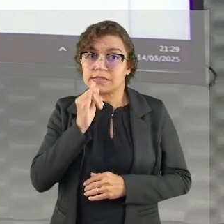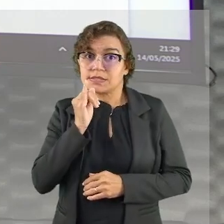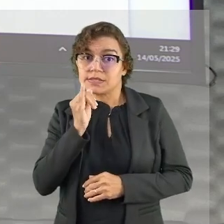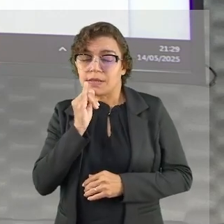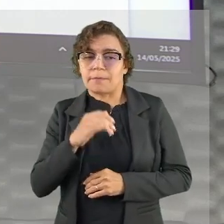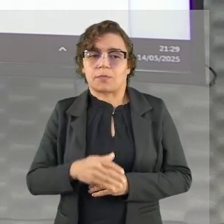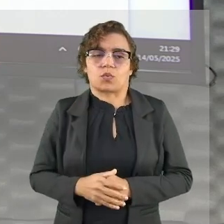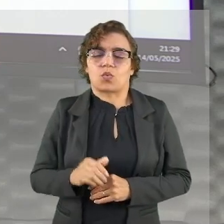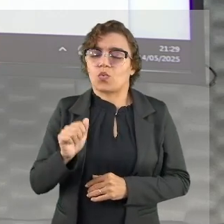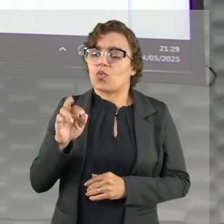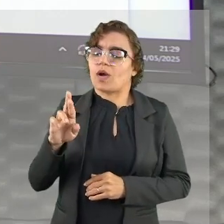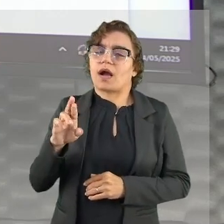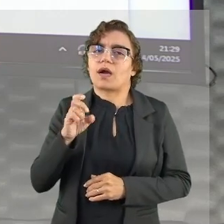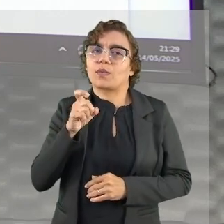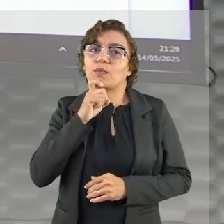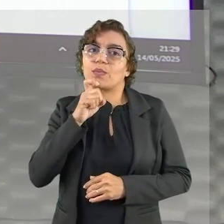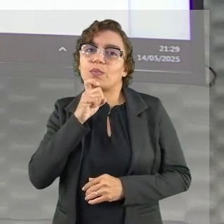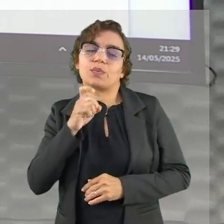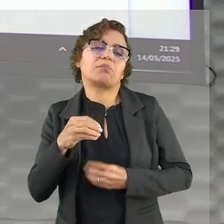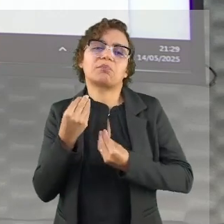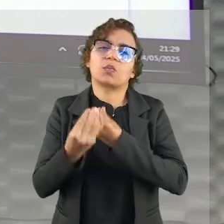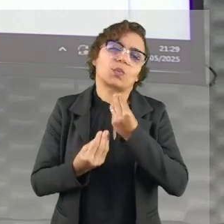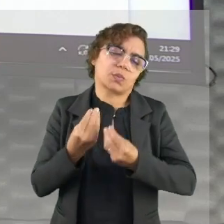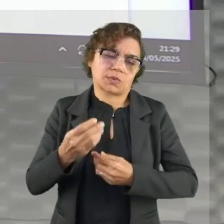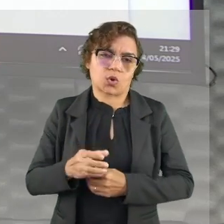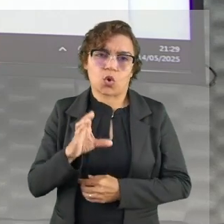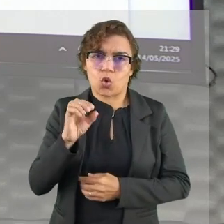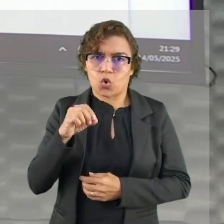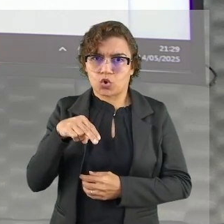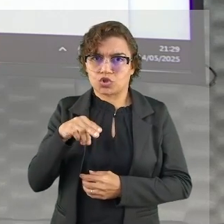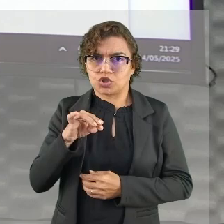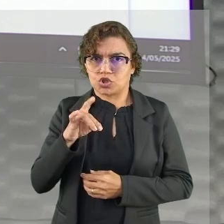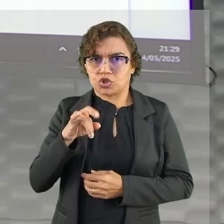do ar-condicionado. O ar-condicionado, ele